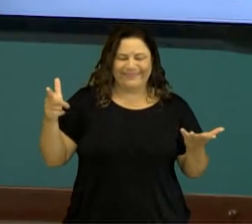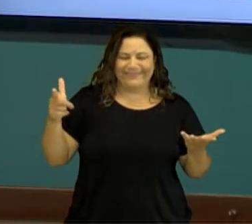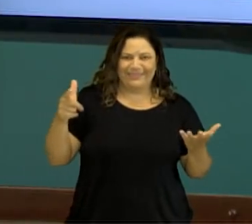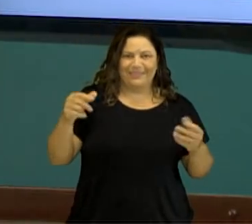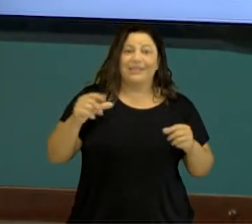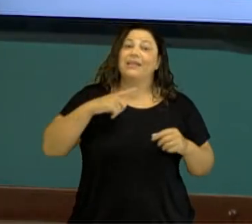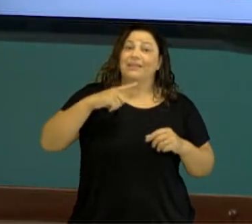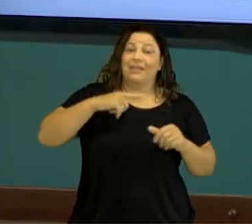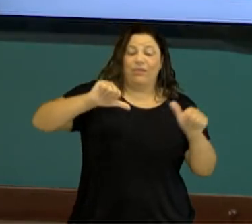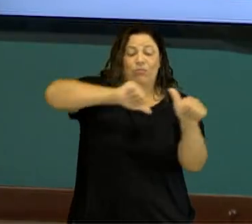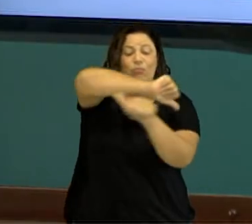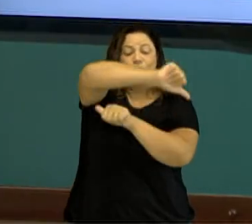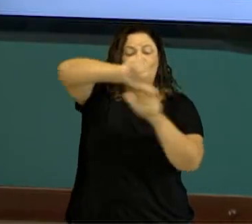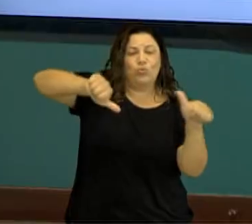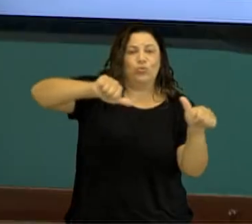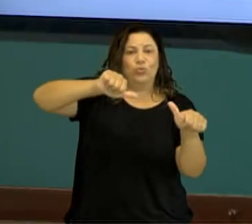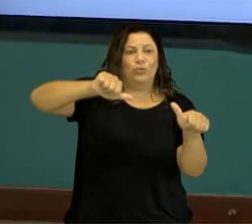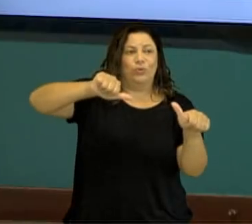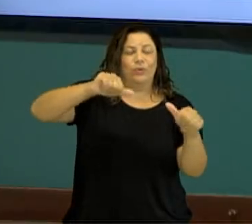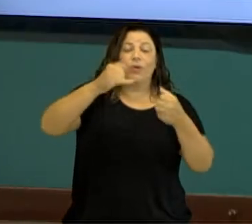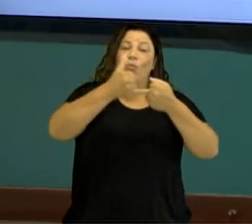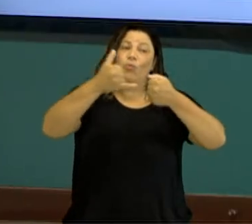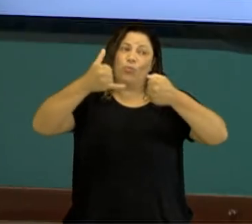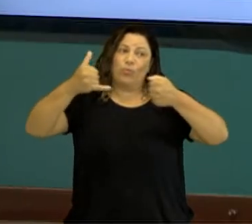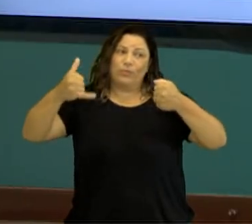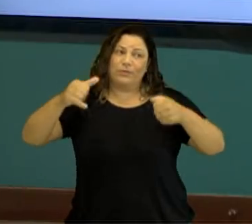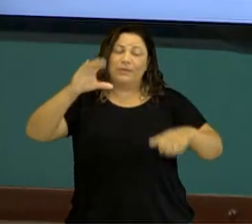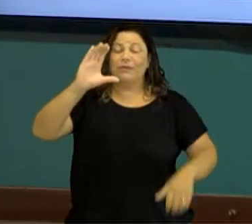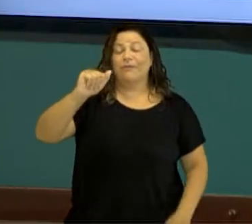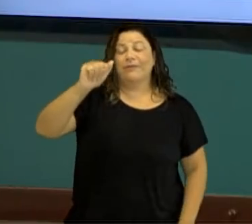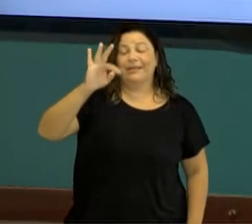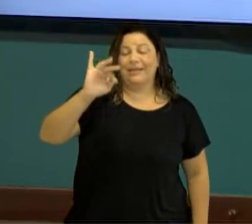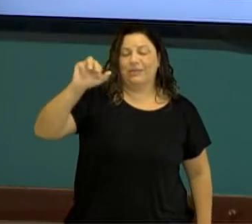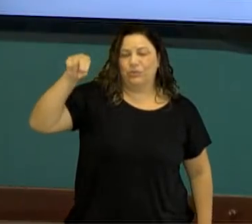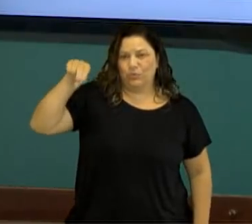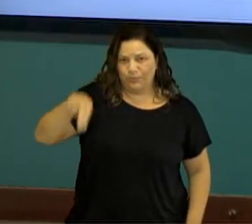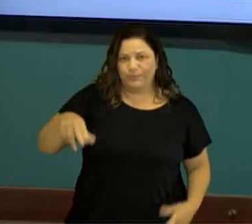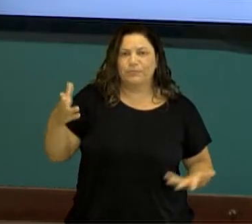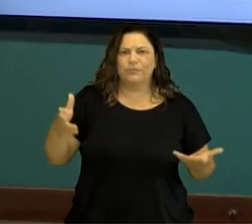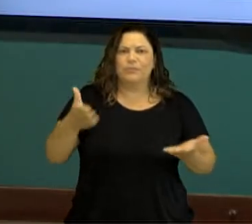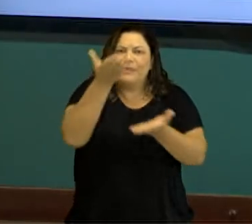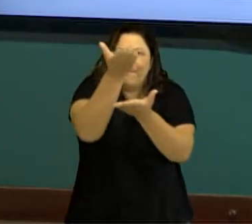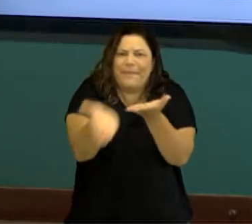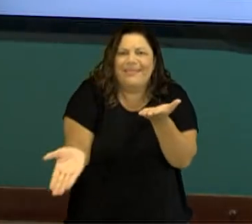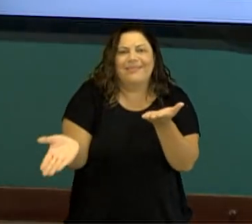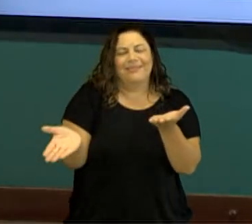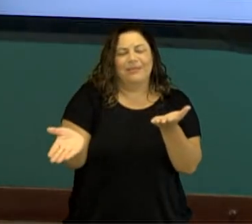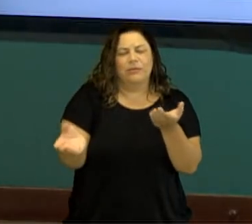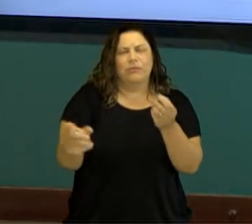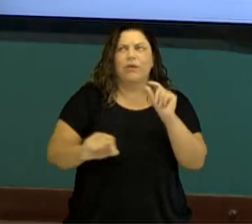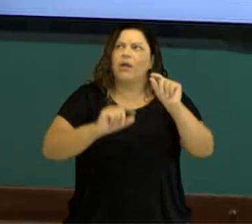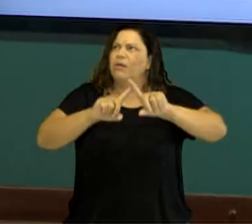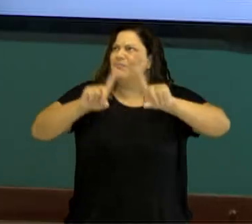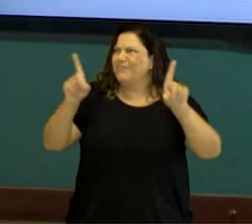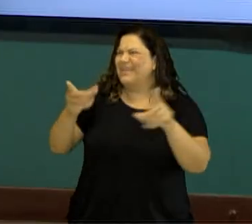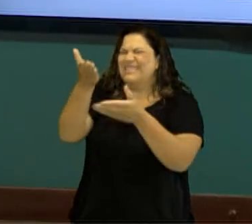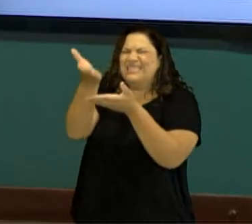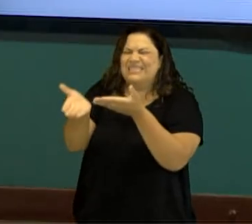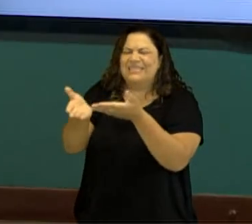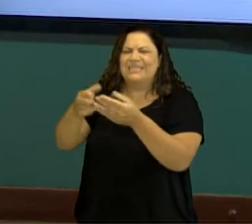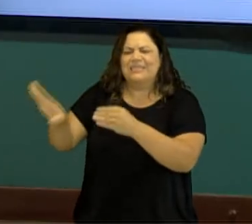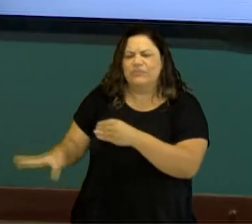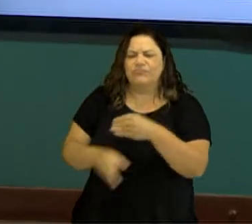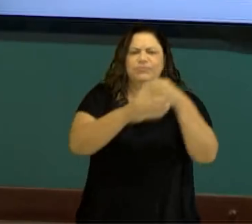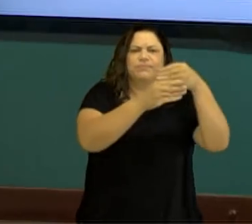tenho um íon cátion. Eu tenho um íon de sódio. Porque ele perdeu um elétron. Tá, professor, mas se ao invés de ele perder, ele ganhar